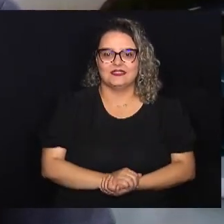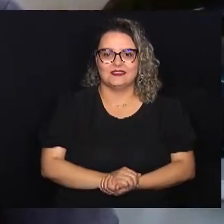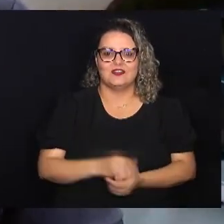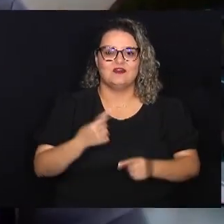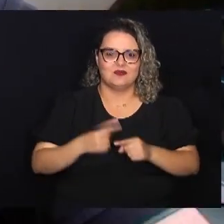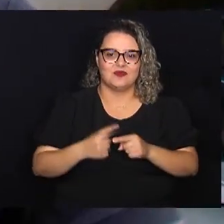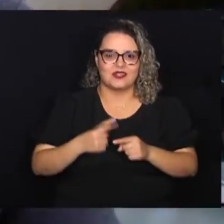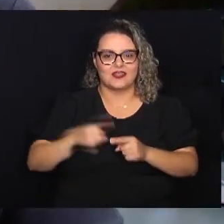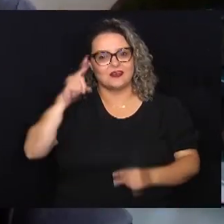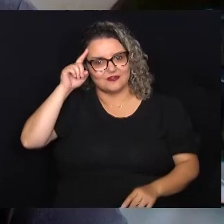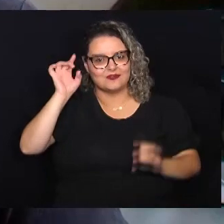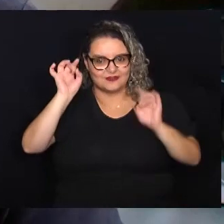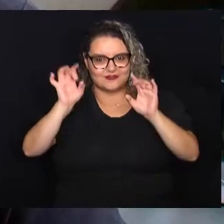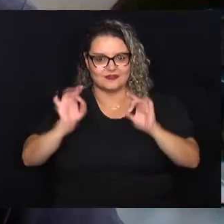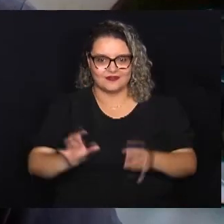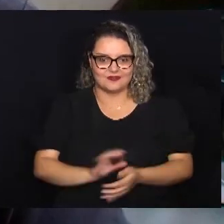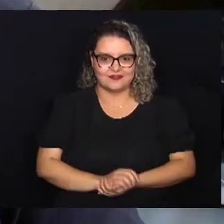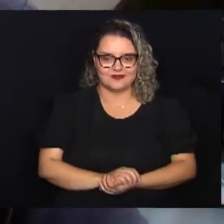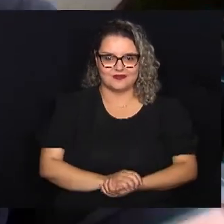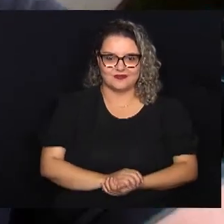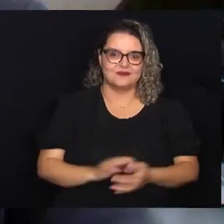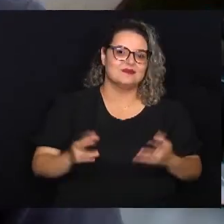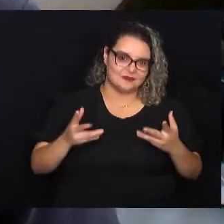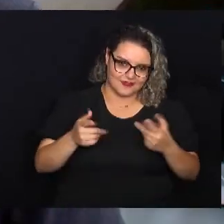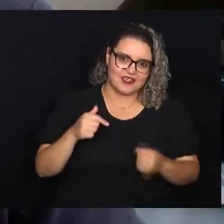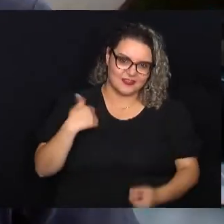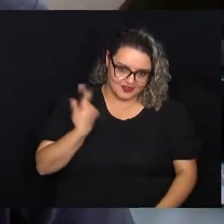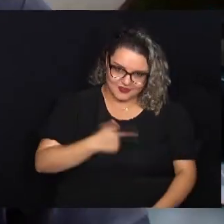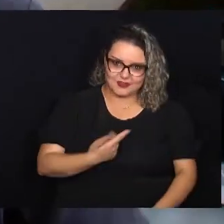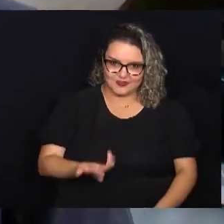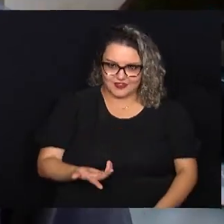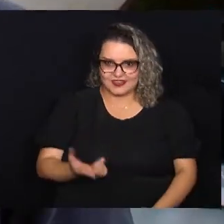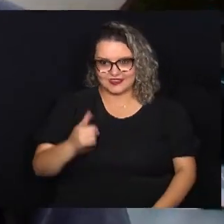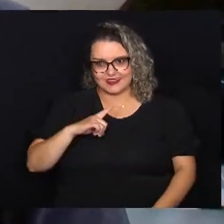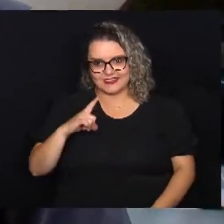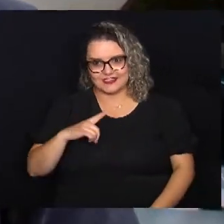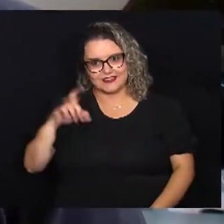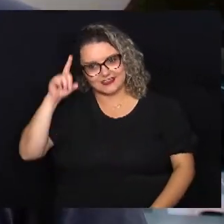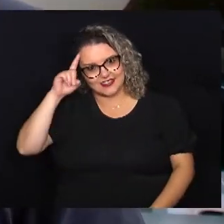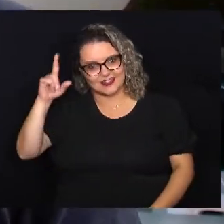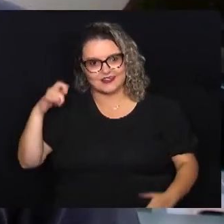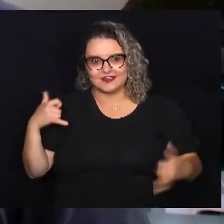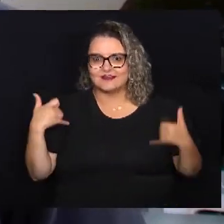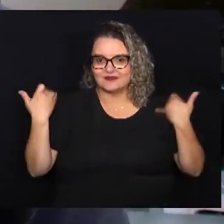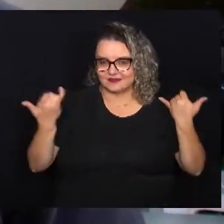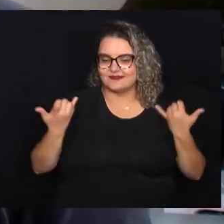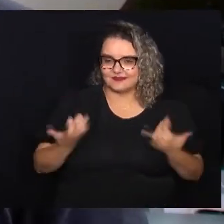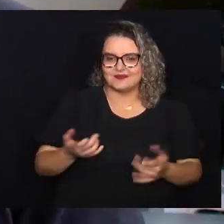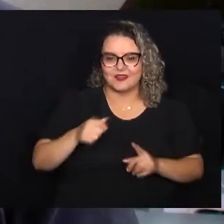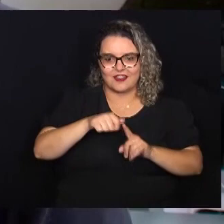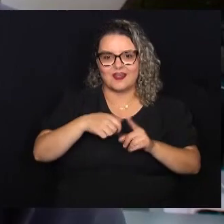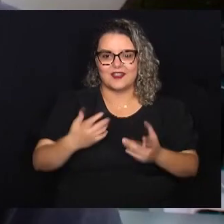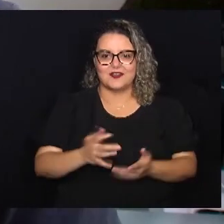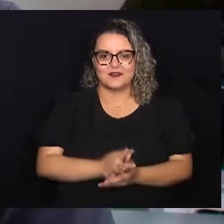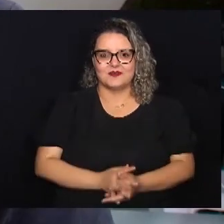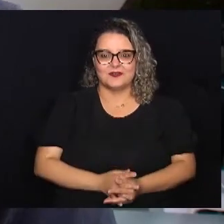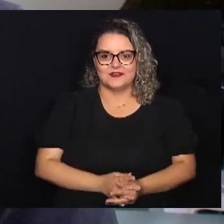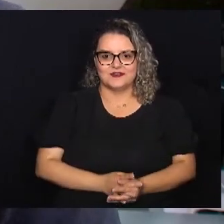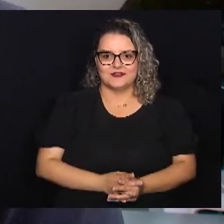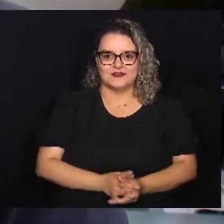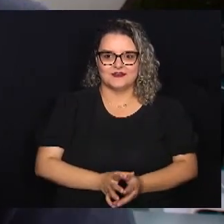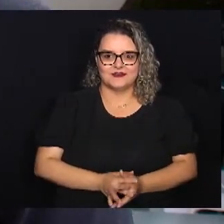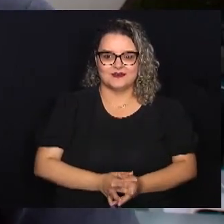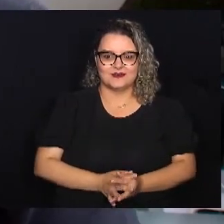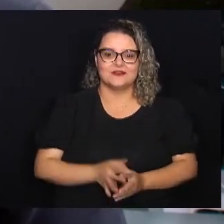porque é um dia especial para todos que tem a sua data comemorativa, né, no mês, tudo.